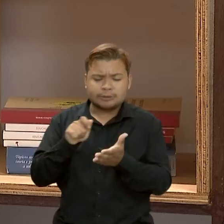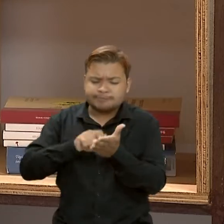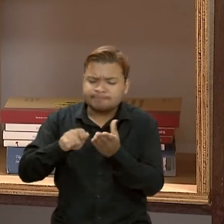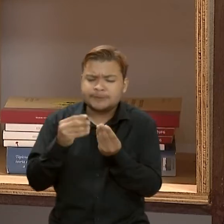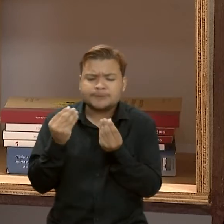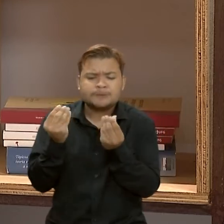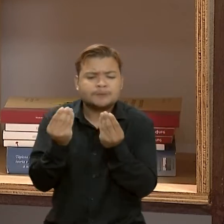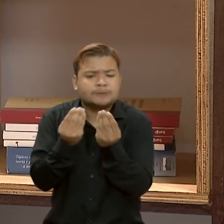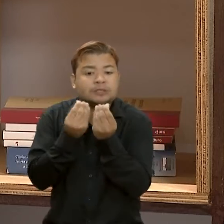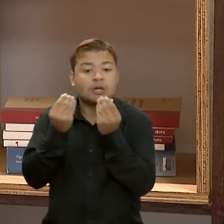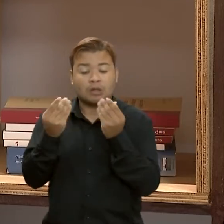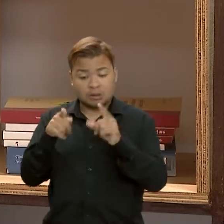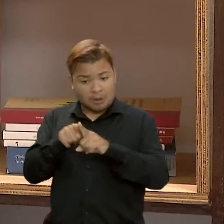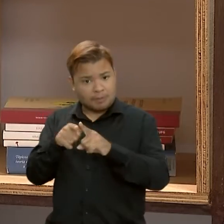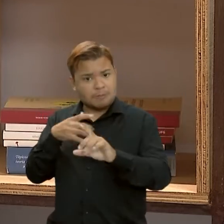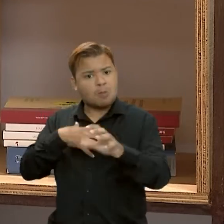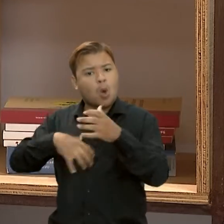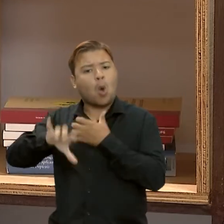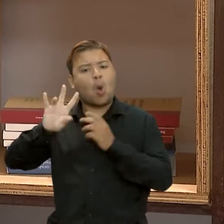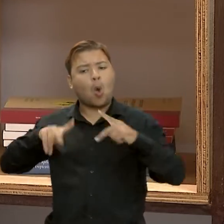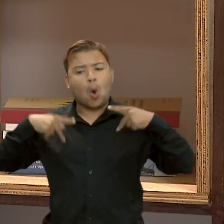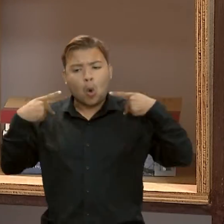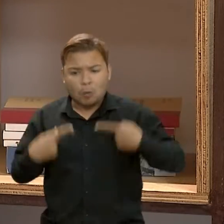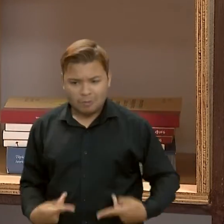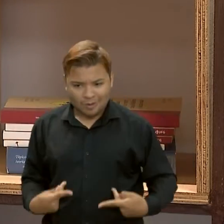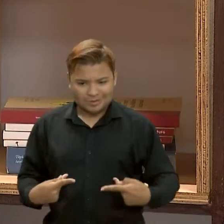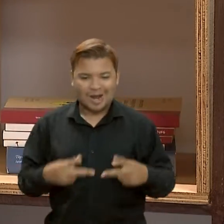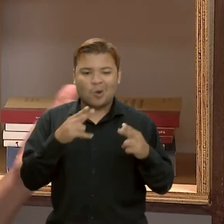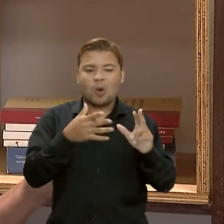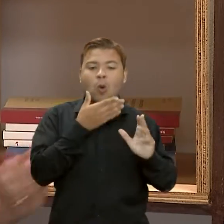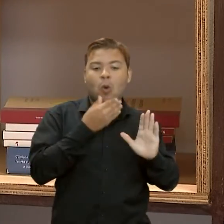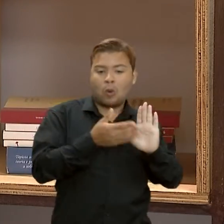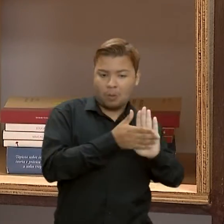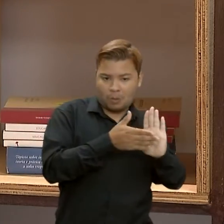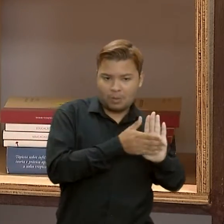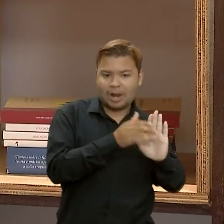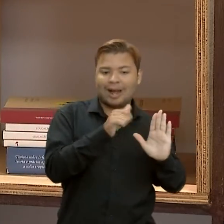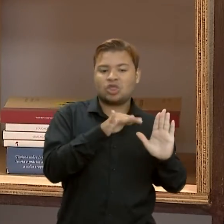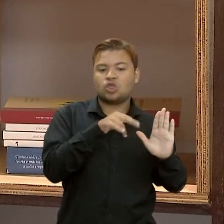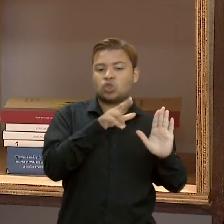e humanizadora, no sentido aí proposto por Antônio Cândido, que é um crítico literário,